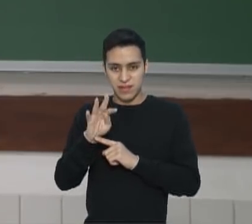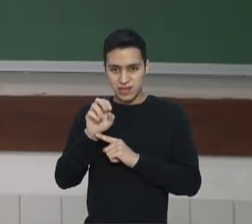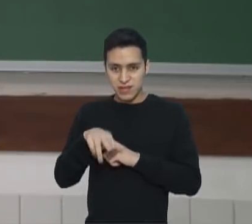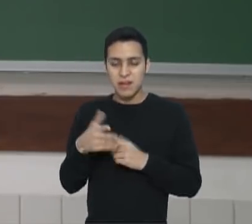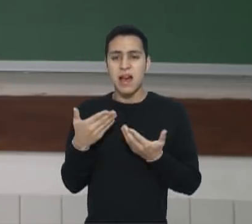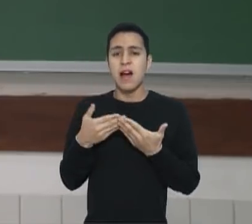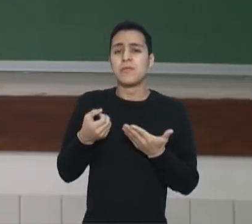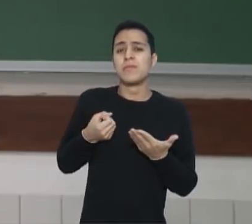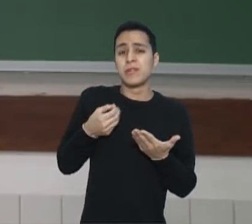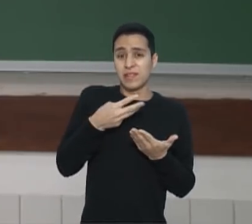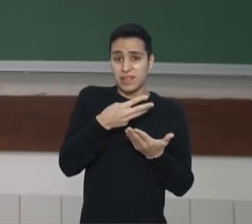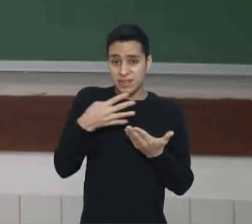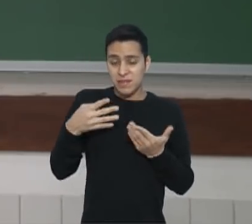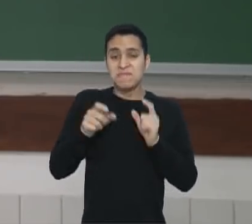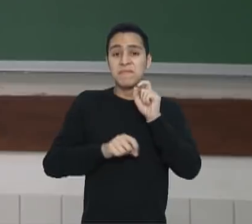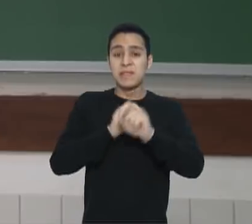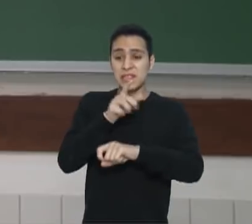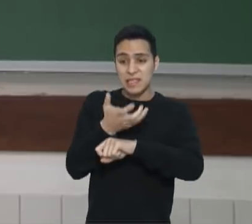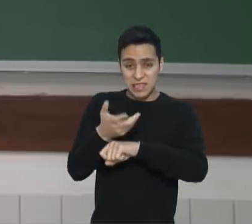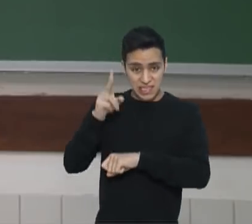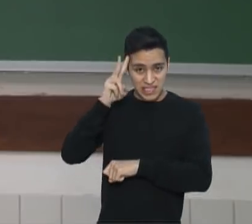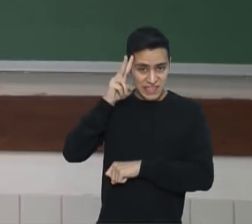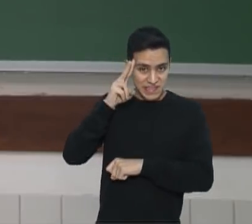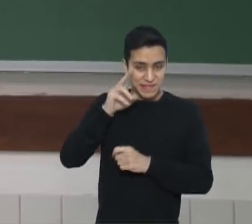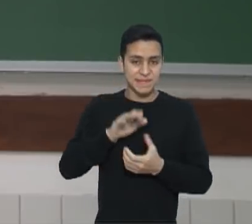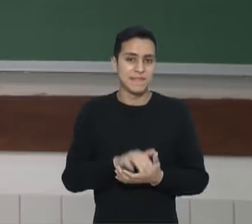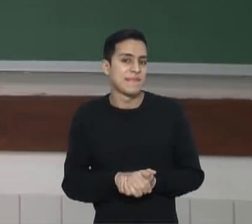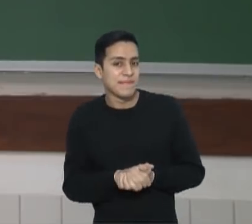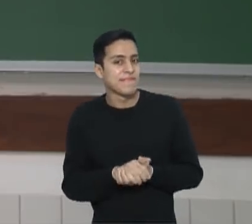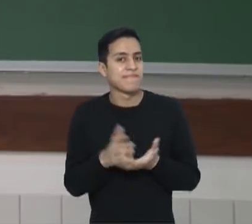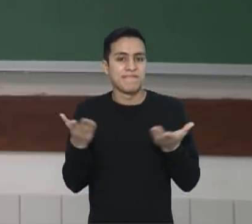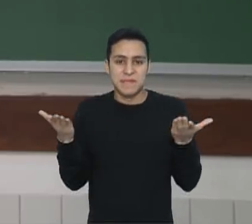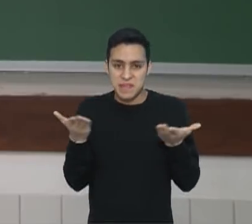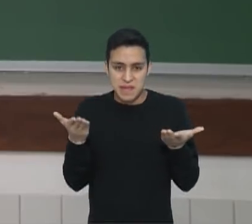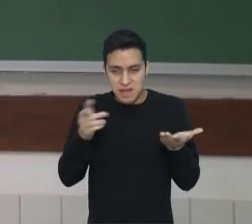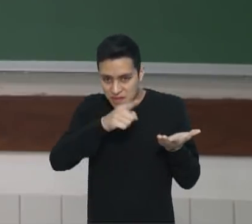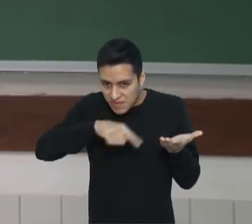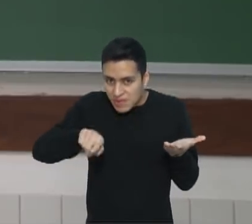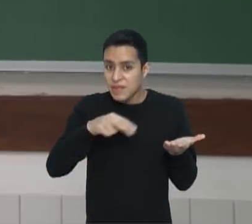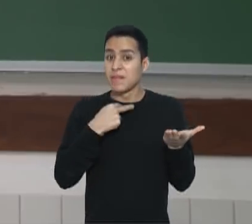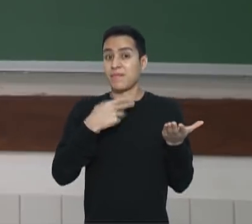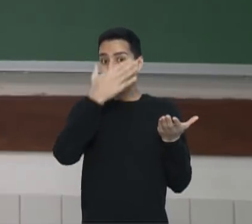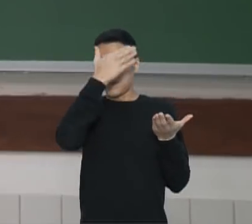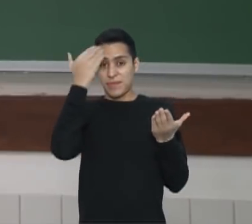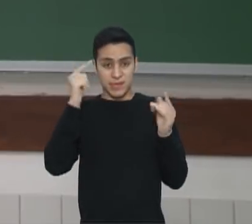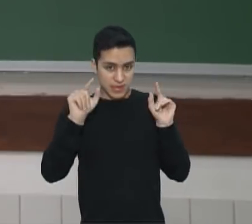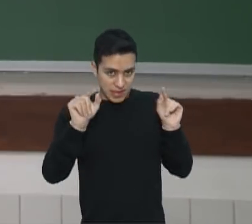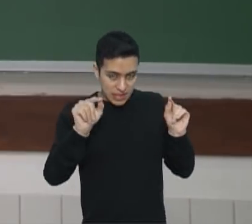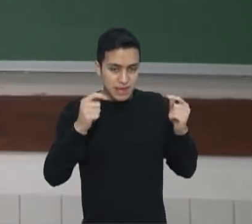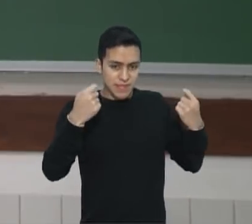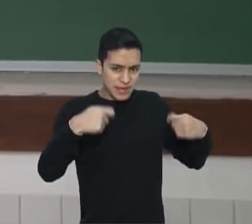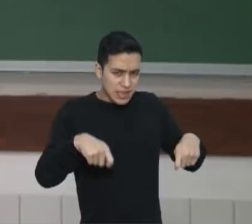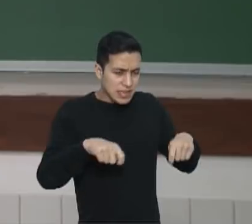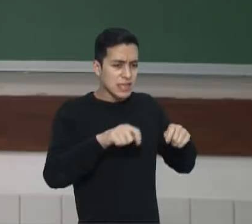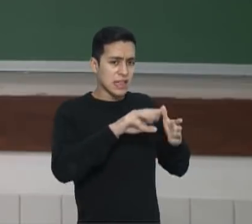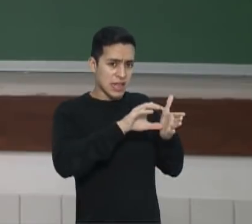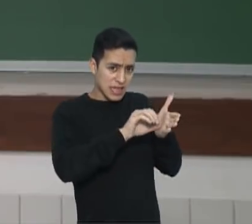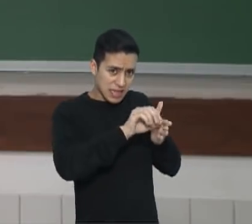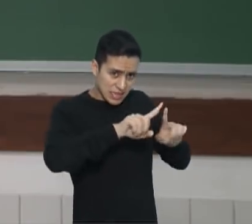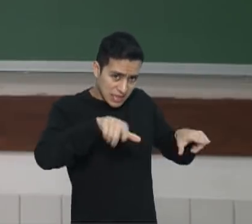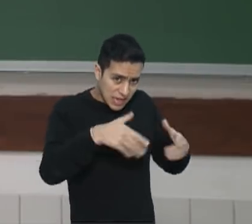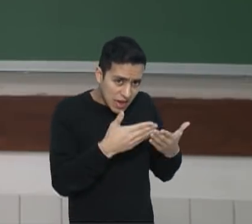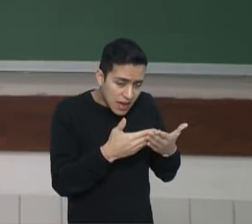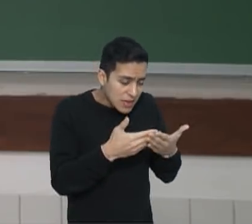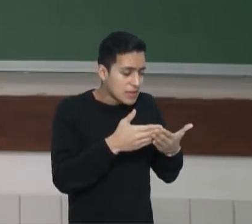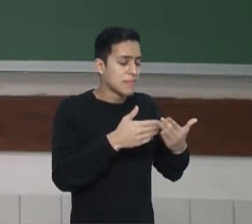número 34 de História. A princípio, não se esqueça, você tem que fazer a sua atividade lá no